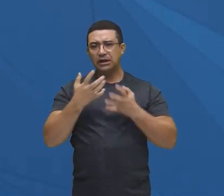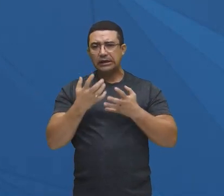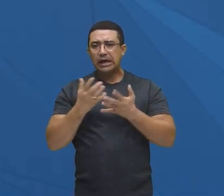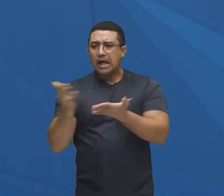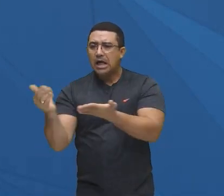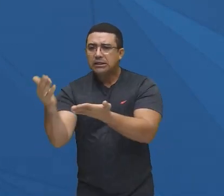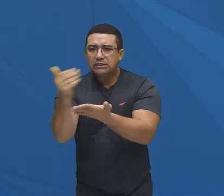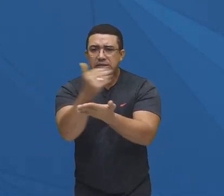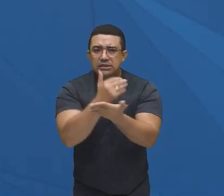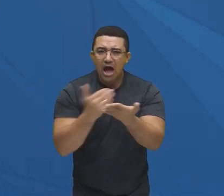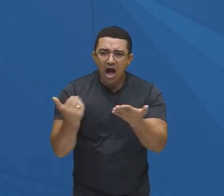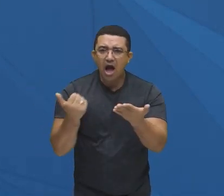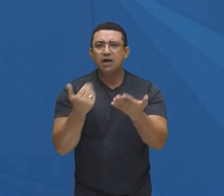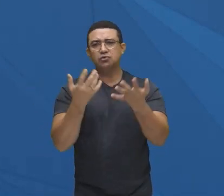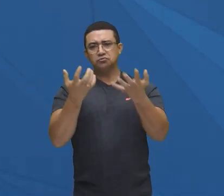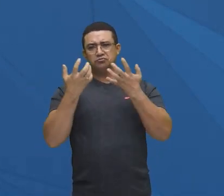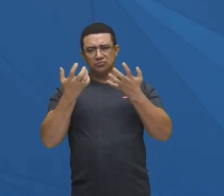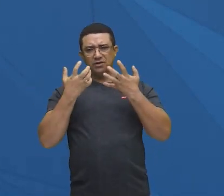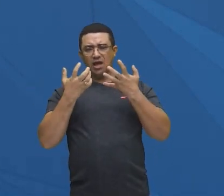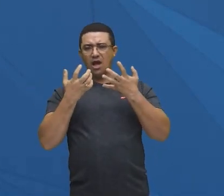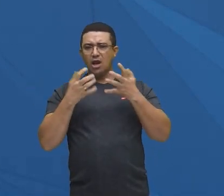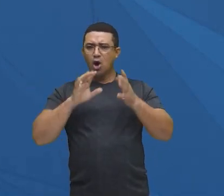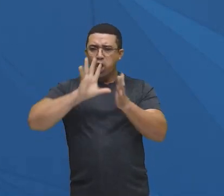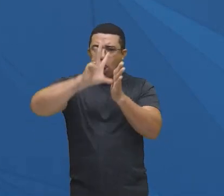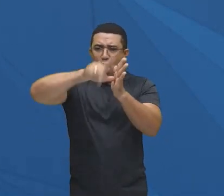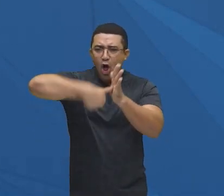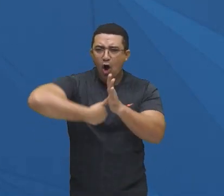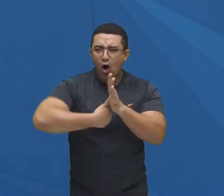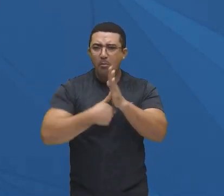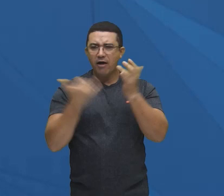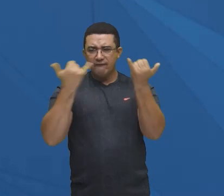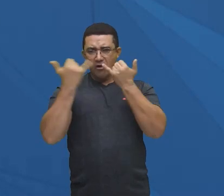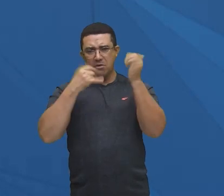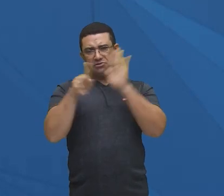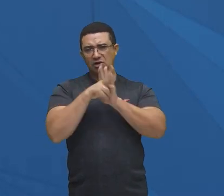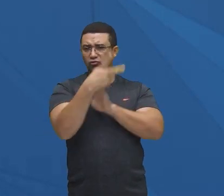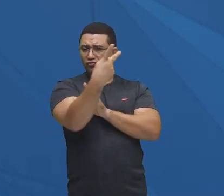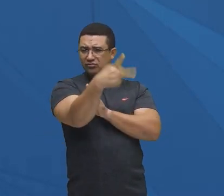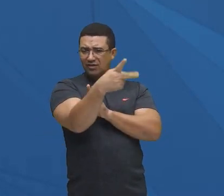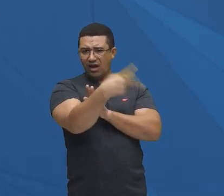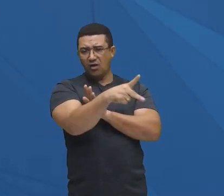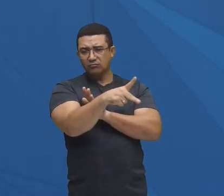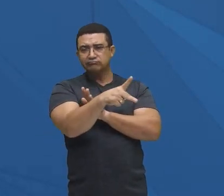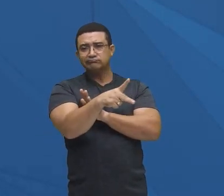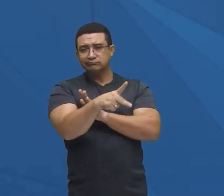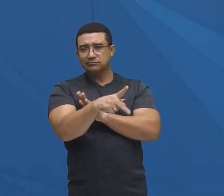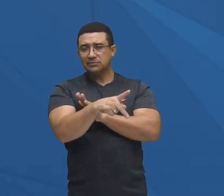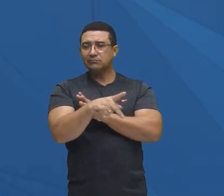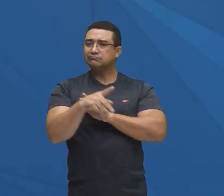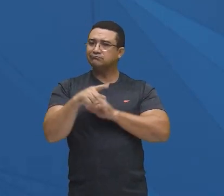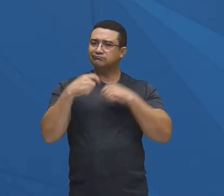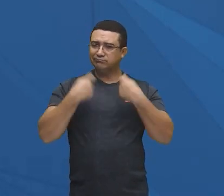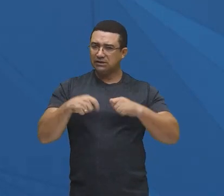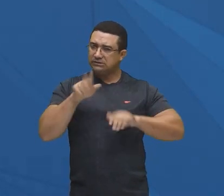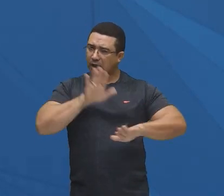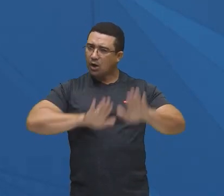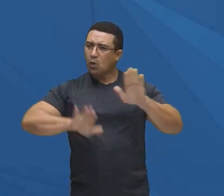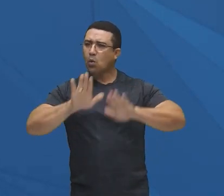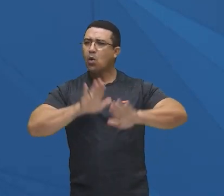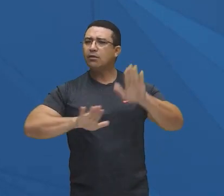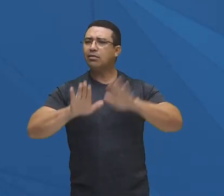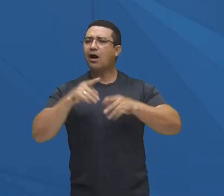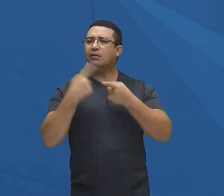se aproximar. Então é importante que no momento que você cria perfis em redes sociais, onde você traz um pouco da